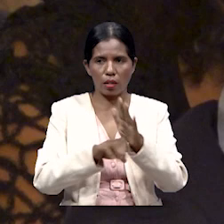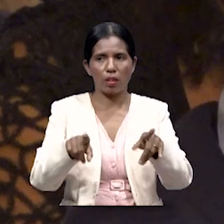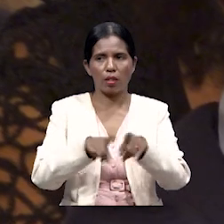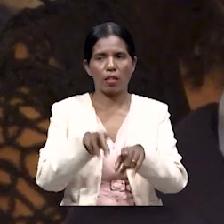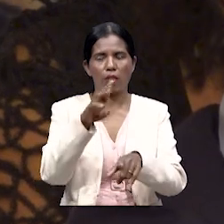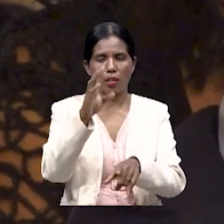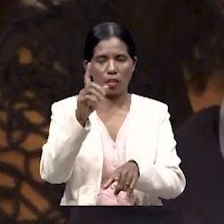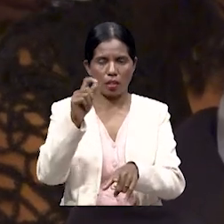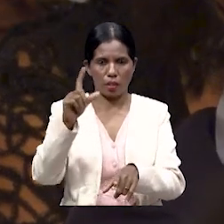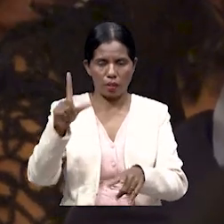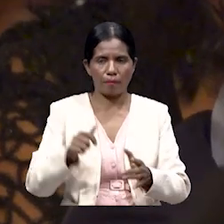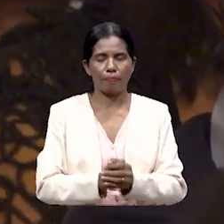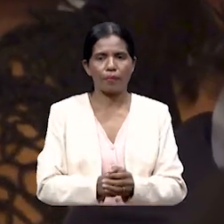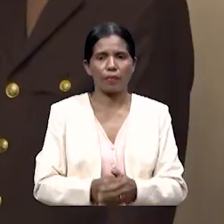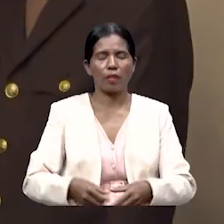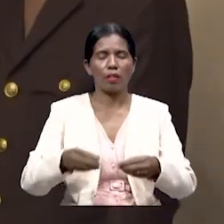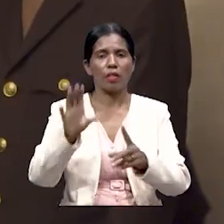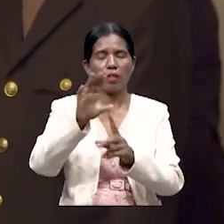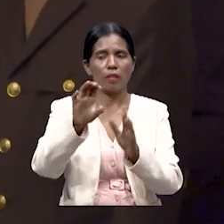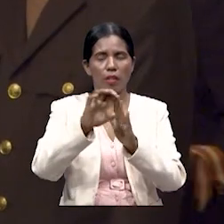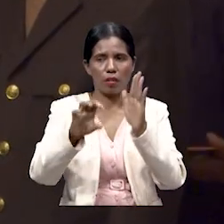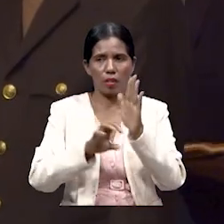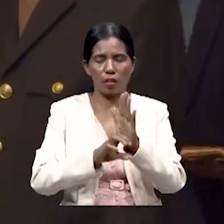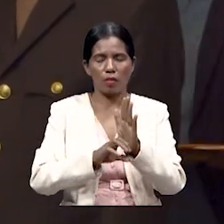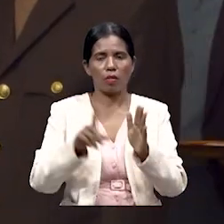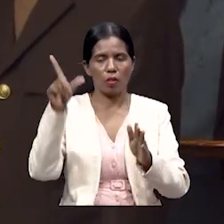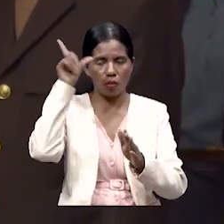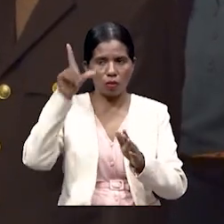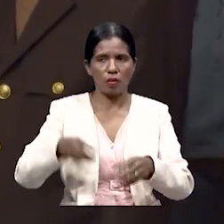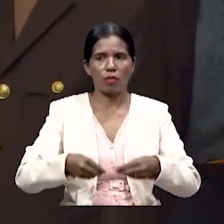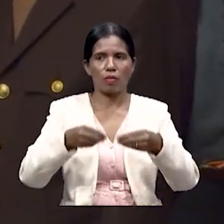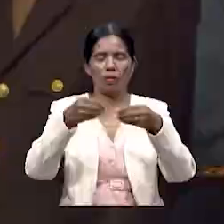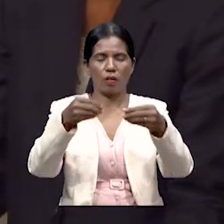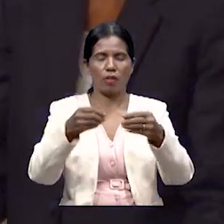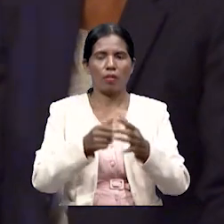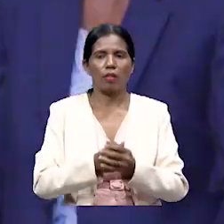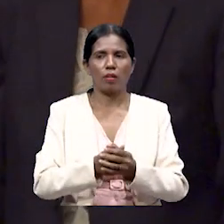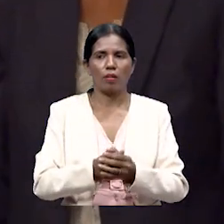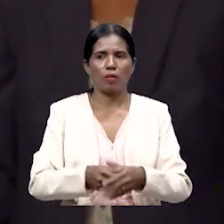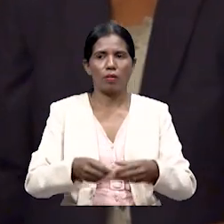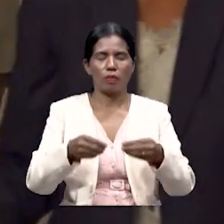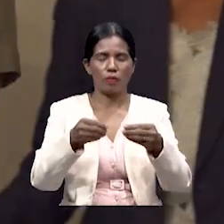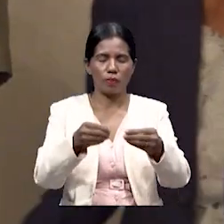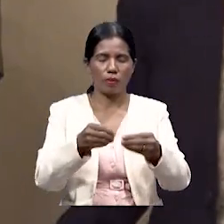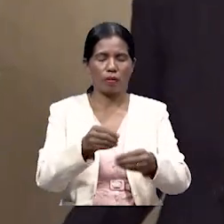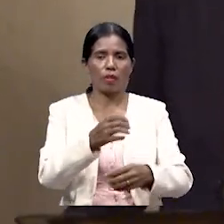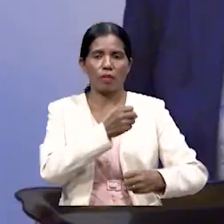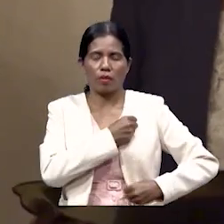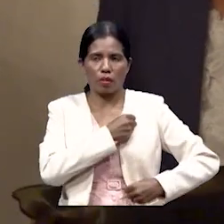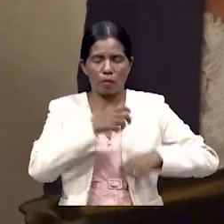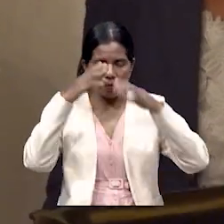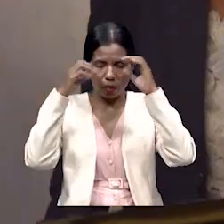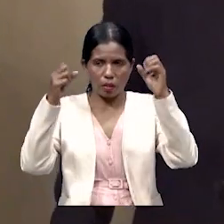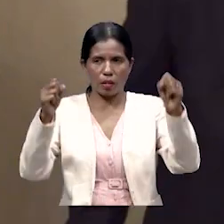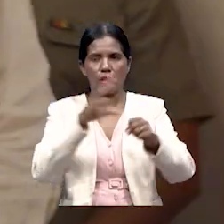Timor-Leste. Iha kondekorasaun nemos Sefe Estado Francisco Guterres Luolo kondekora Sefe Kaja Sivil no Sefe Kaja Militar Presidente Republika.